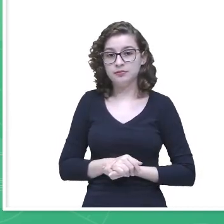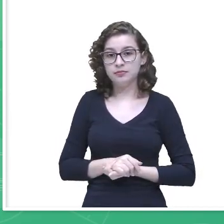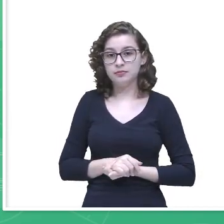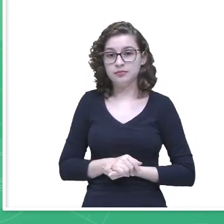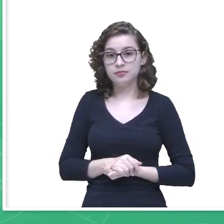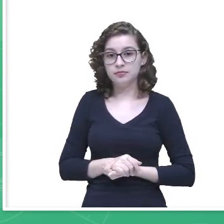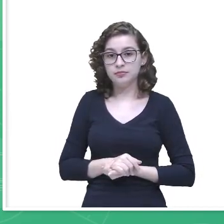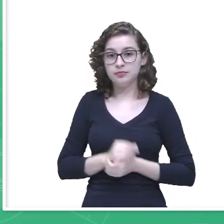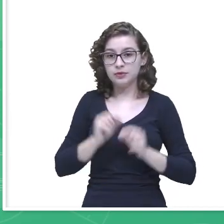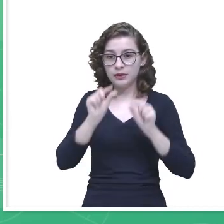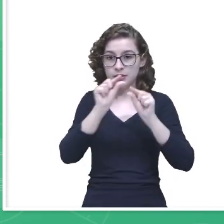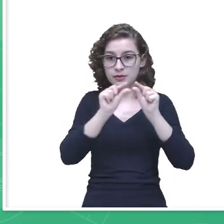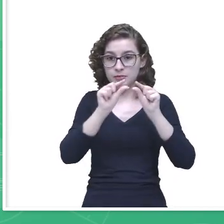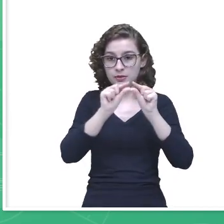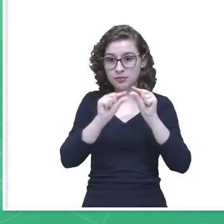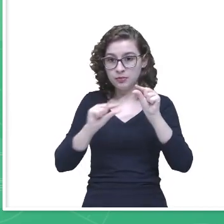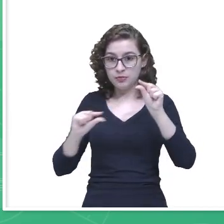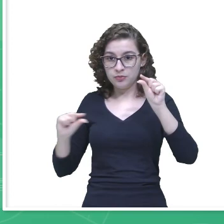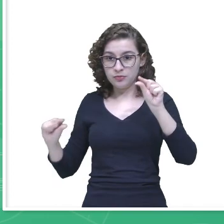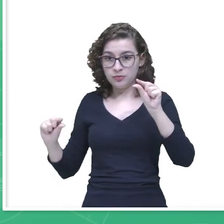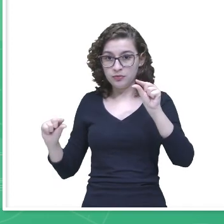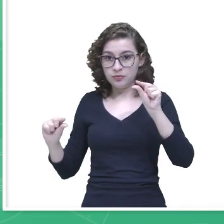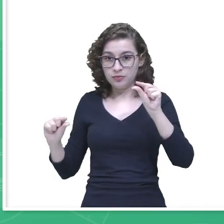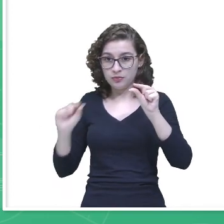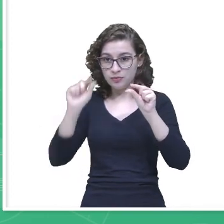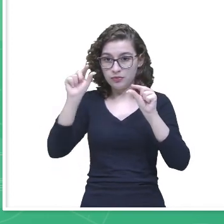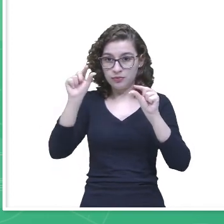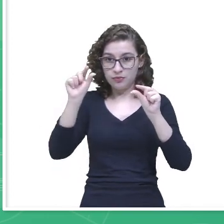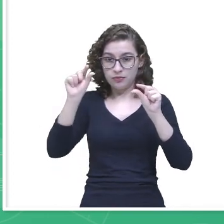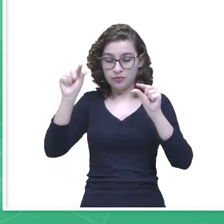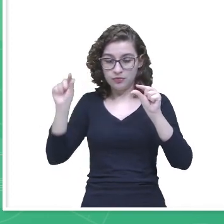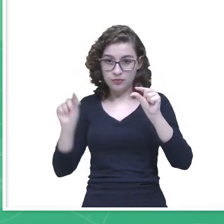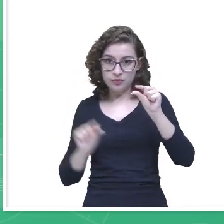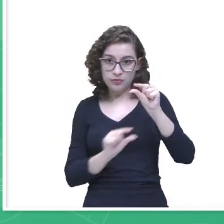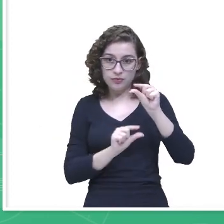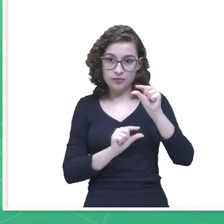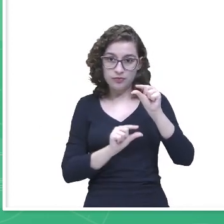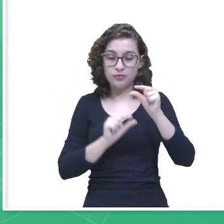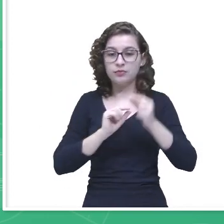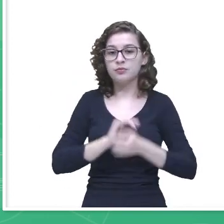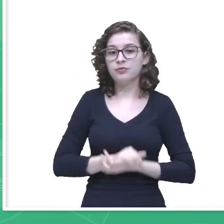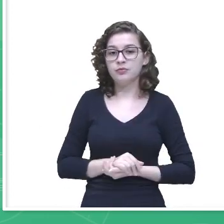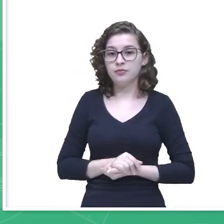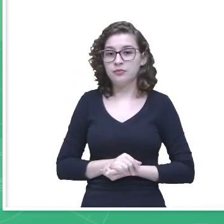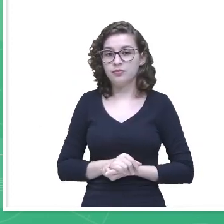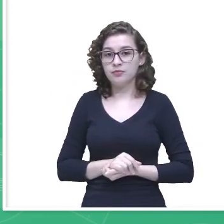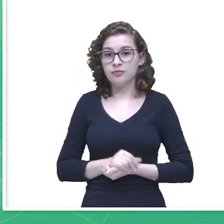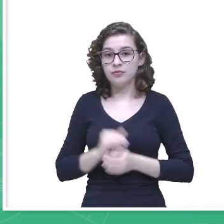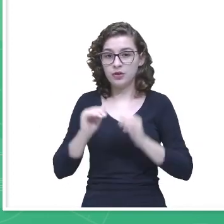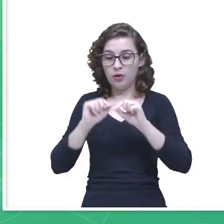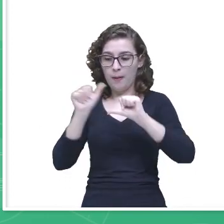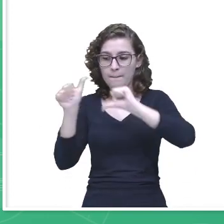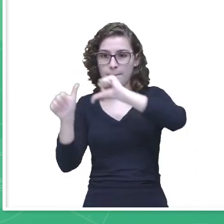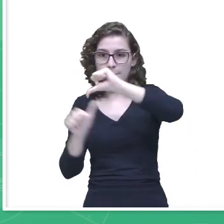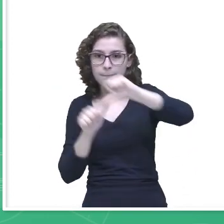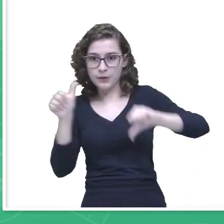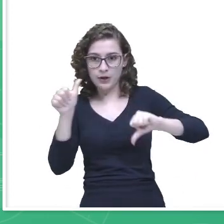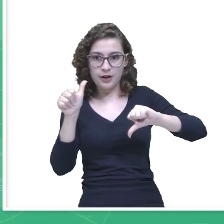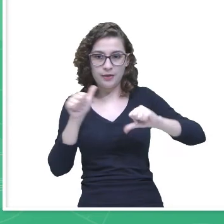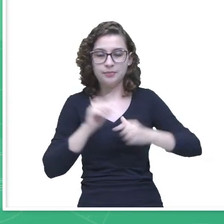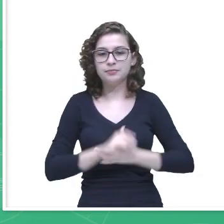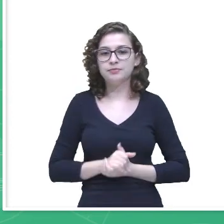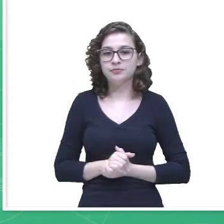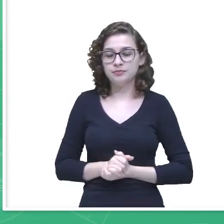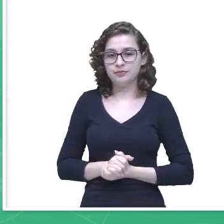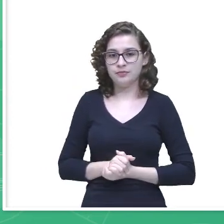Esse pedacinho foi para cá e esse outro pedacinho veio para cá. Eu tive uma troca, não é? Eu